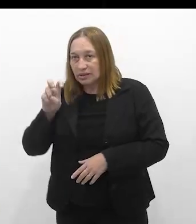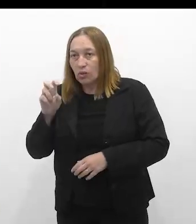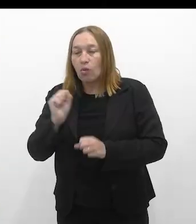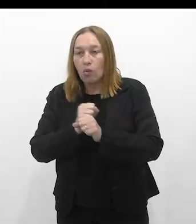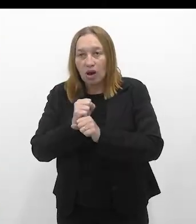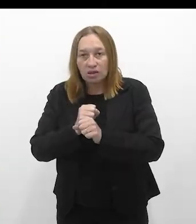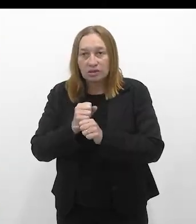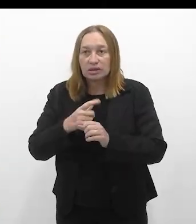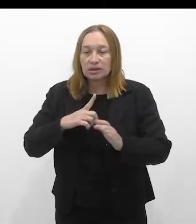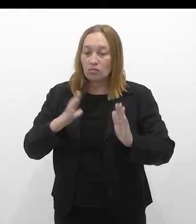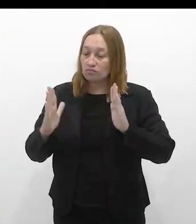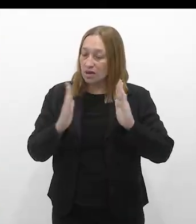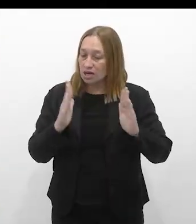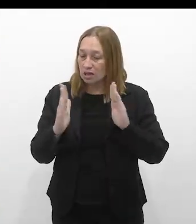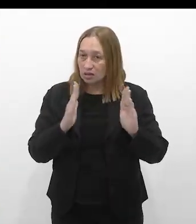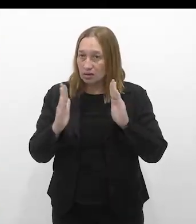tempo.